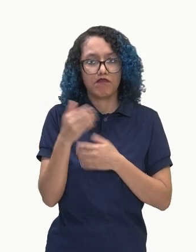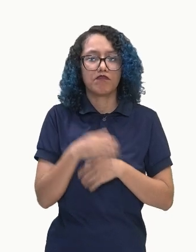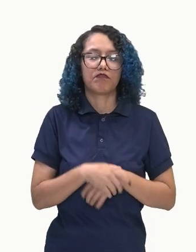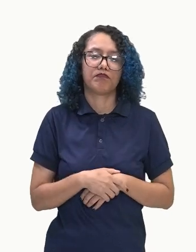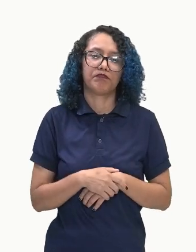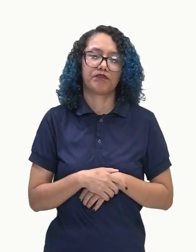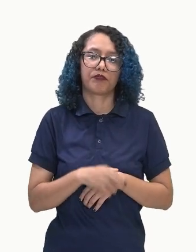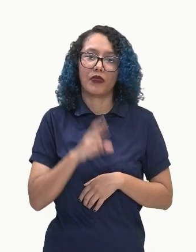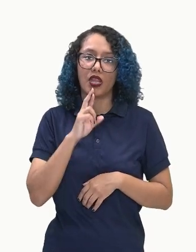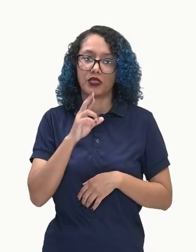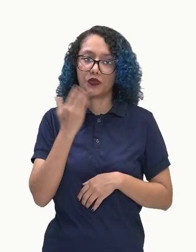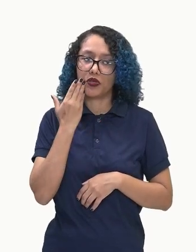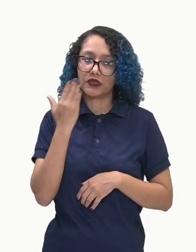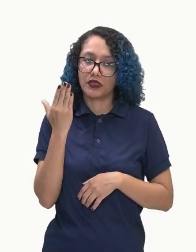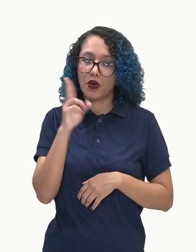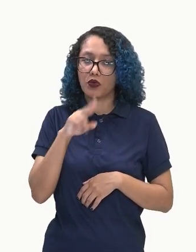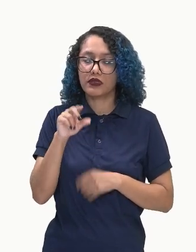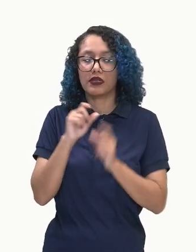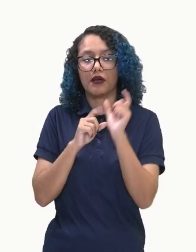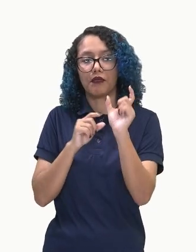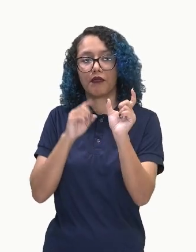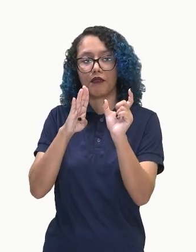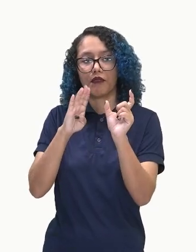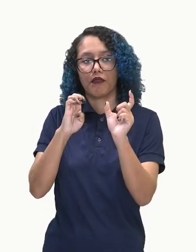ser a resposta